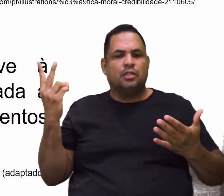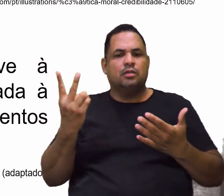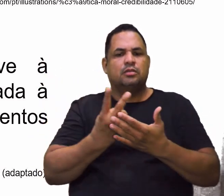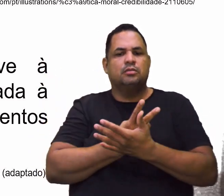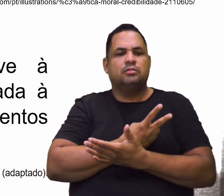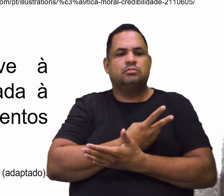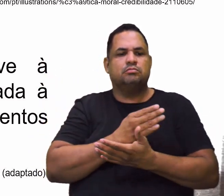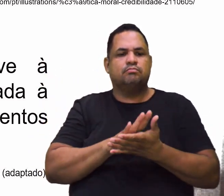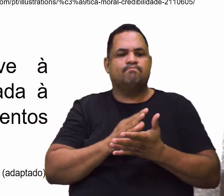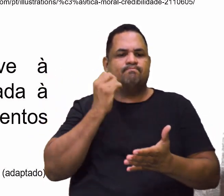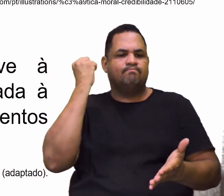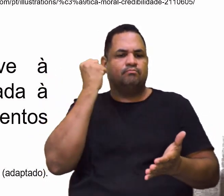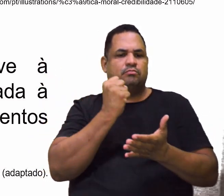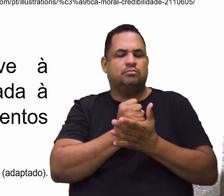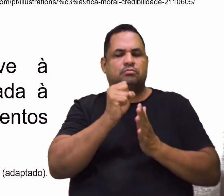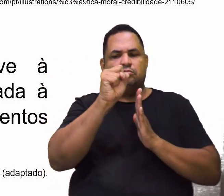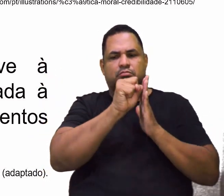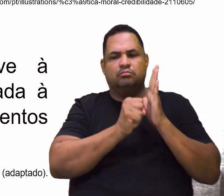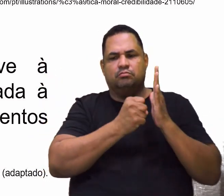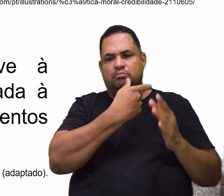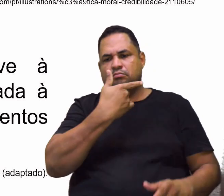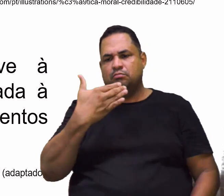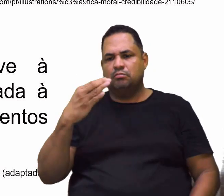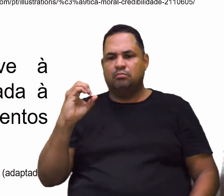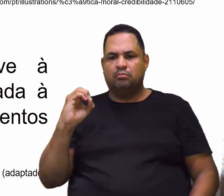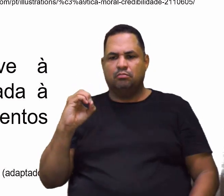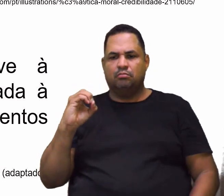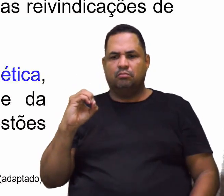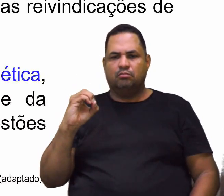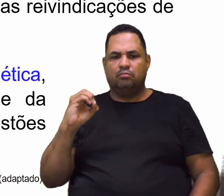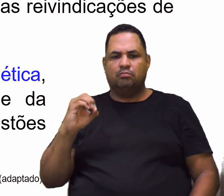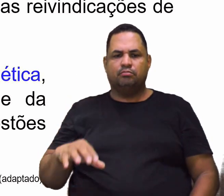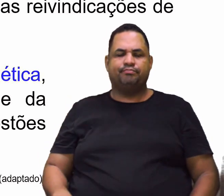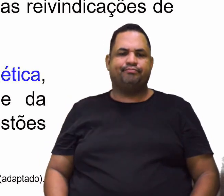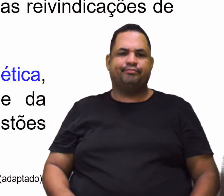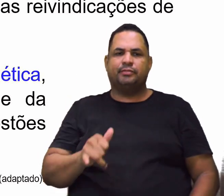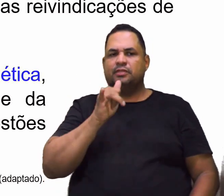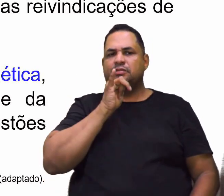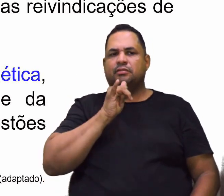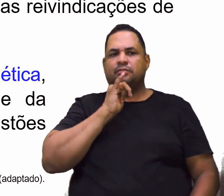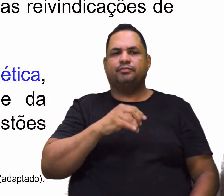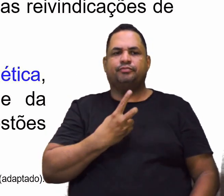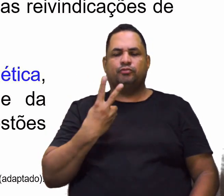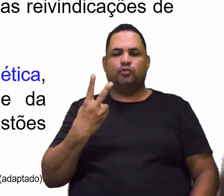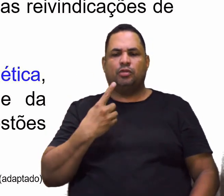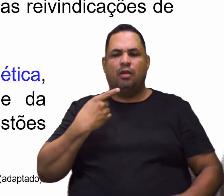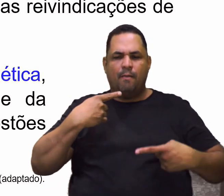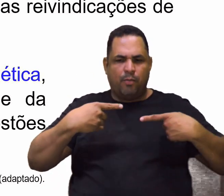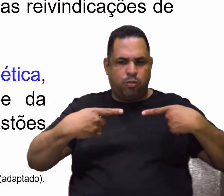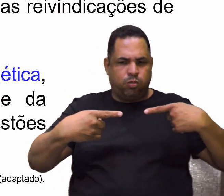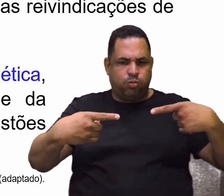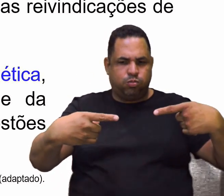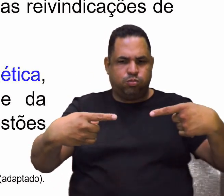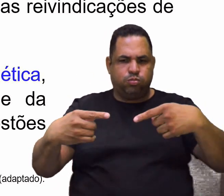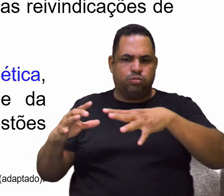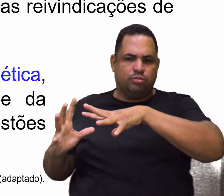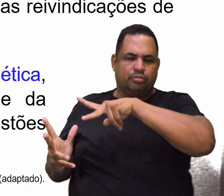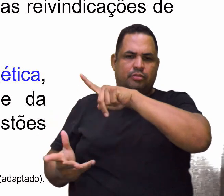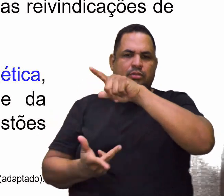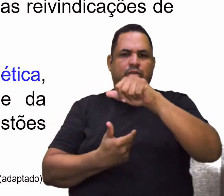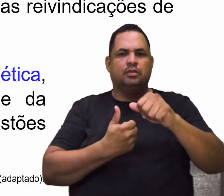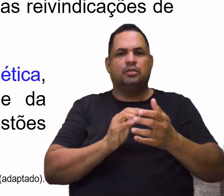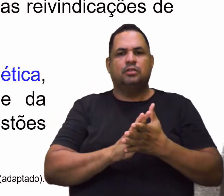por acontecimentos marcantes lá no século XX. Olha só o exemplo. Duas guerras mundiais, os